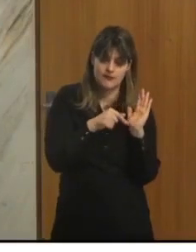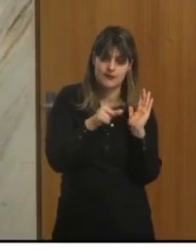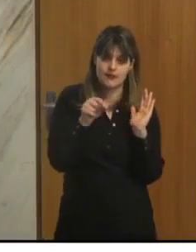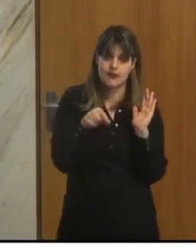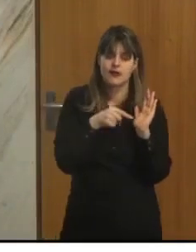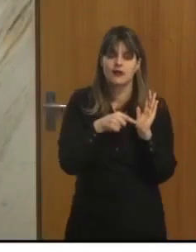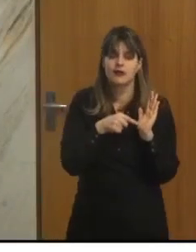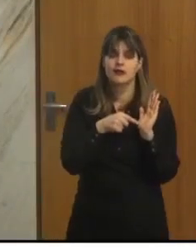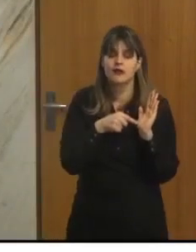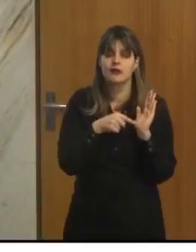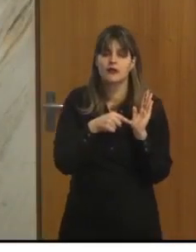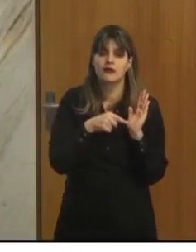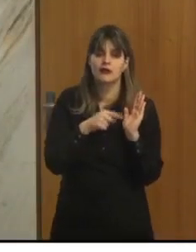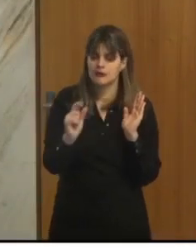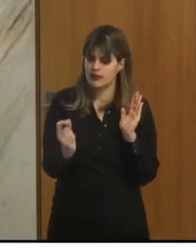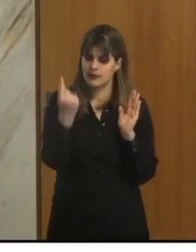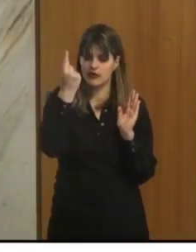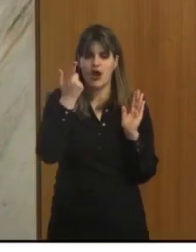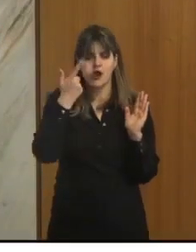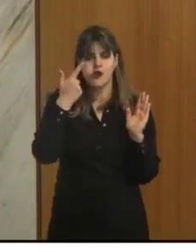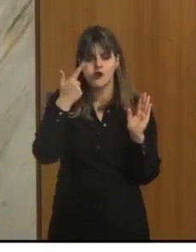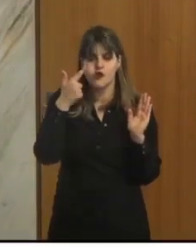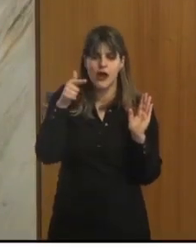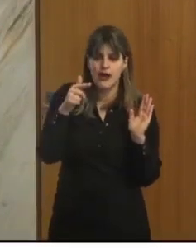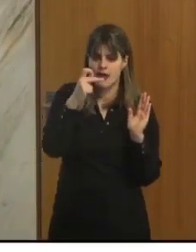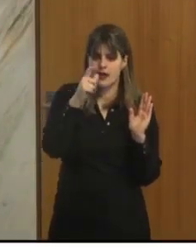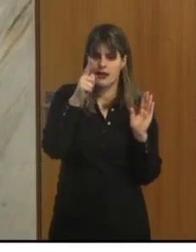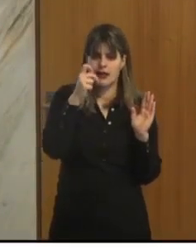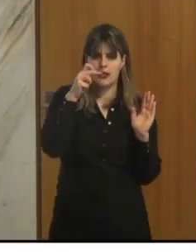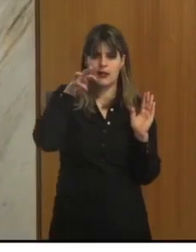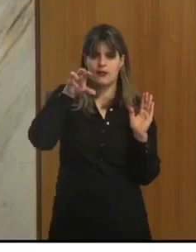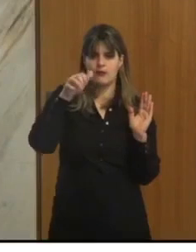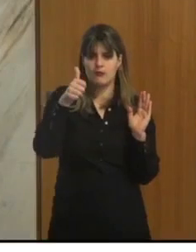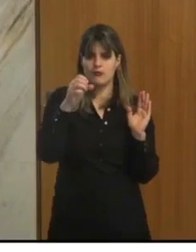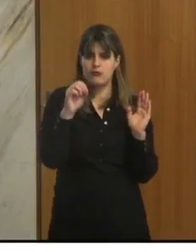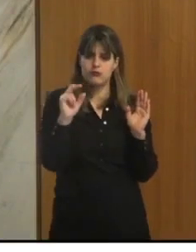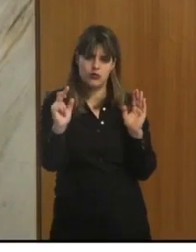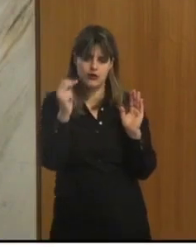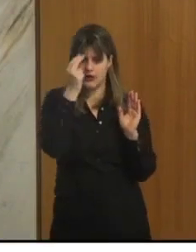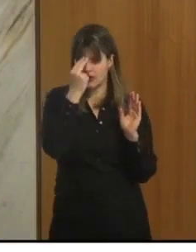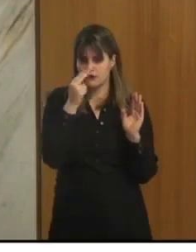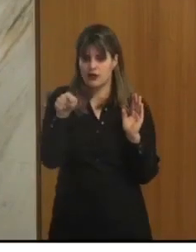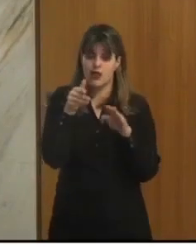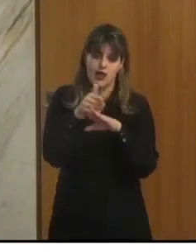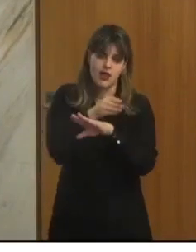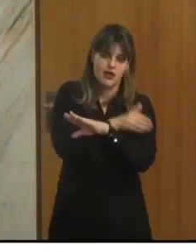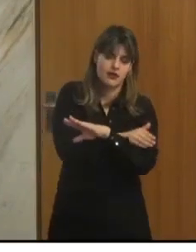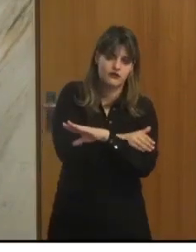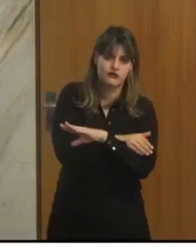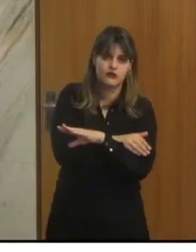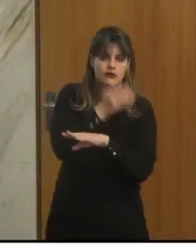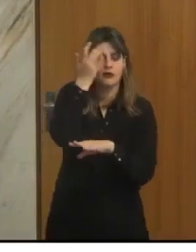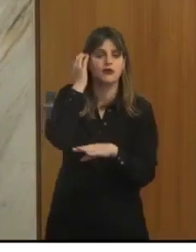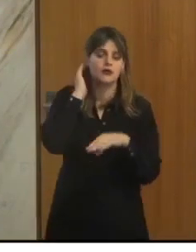o primeiro ensaio do Alambor no castelo, antes de outros ensaios em território que viria a ser